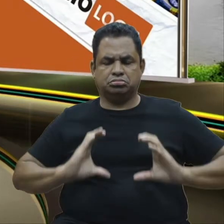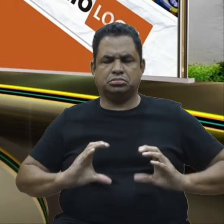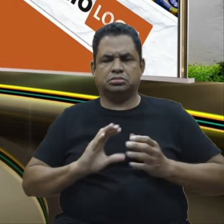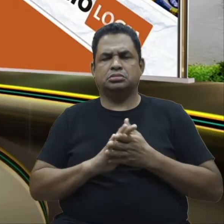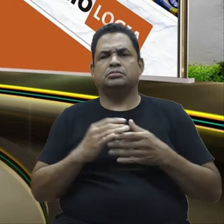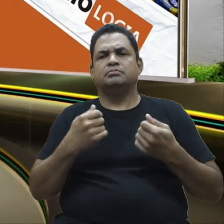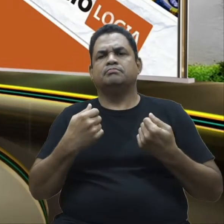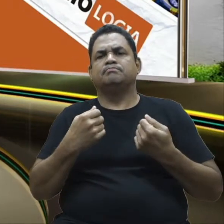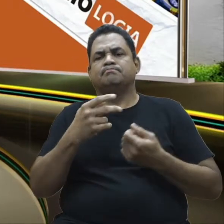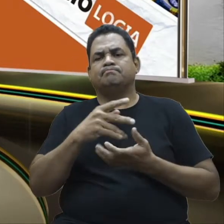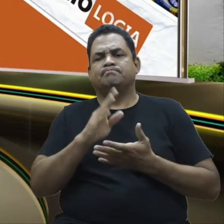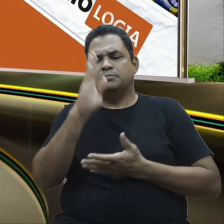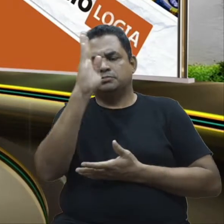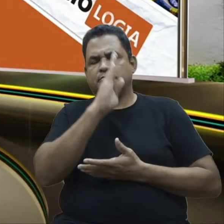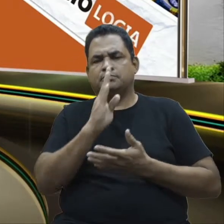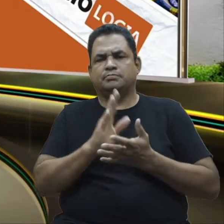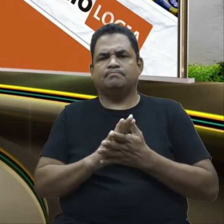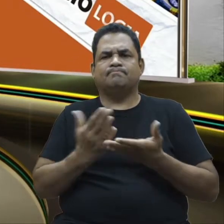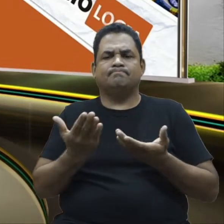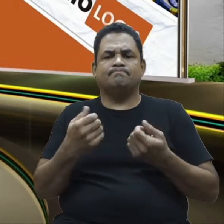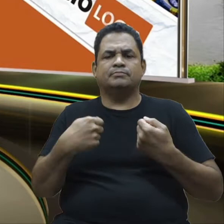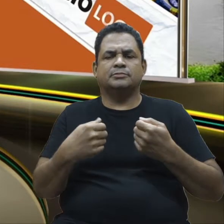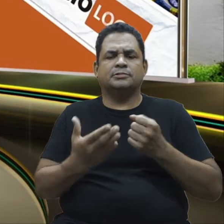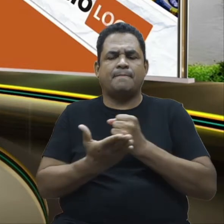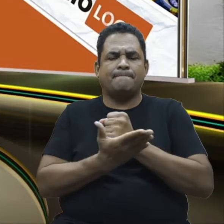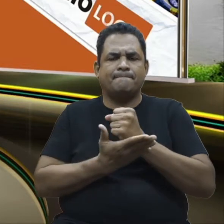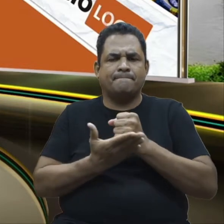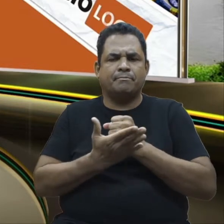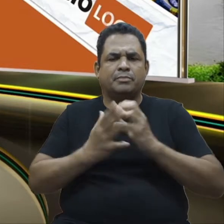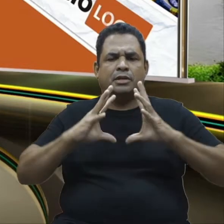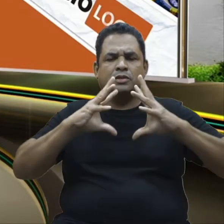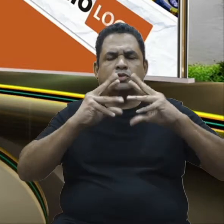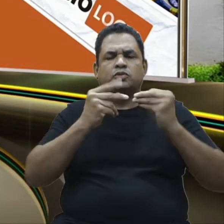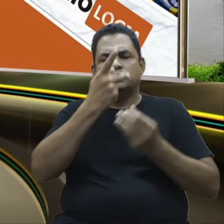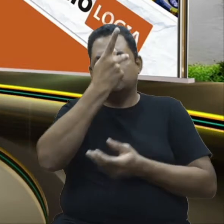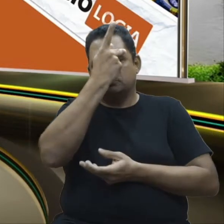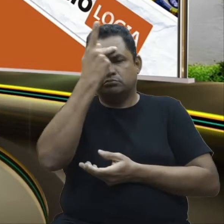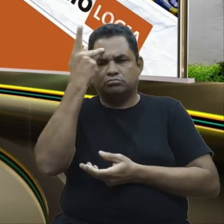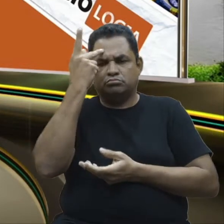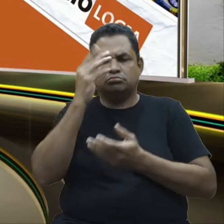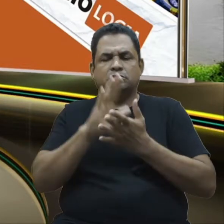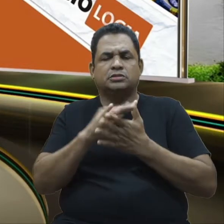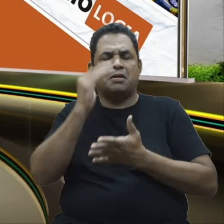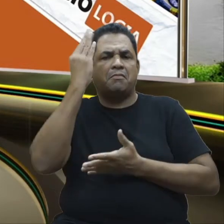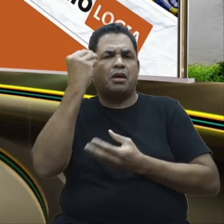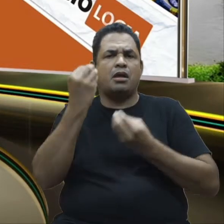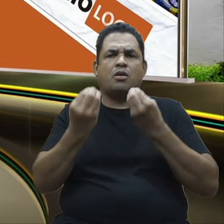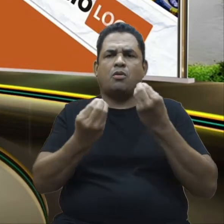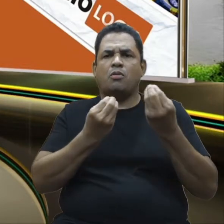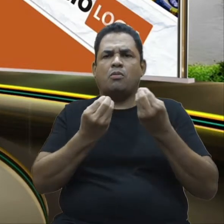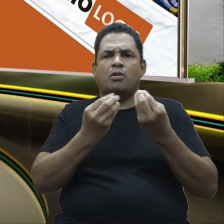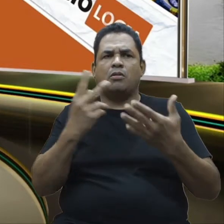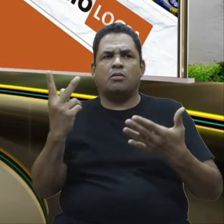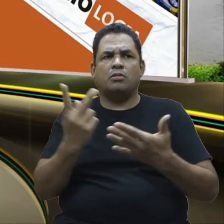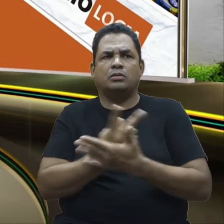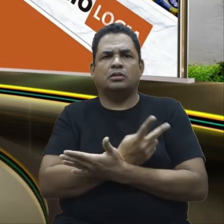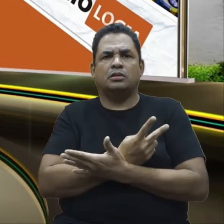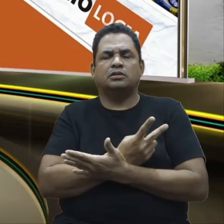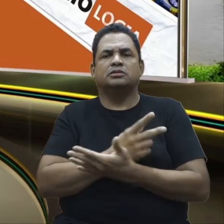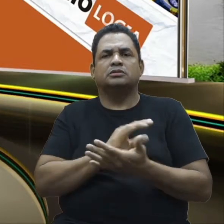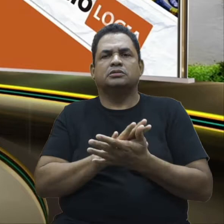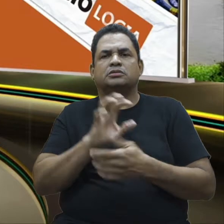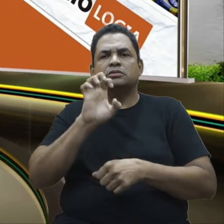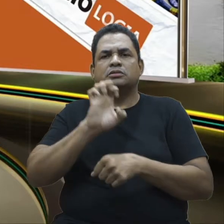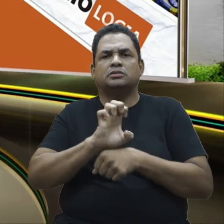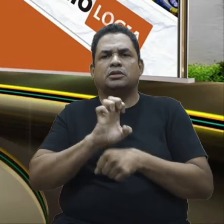necessita, tinha que ser uma coisa assim básica para todos nós sabermos como funciona um Estado, o que é um governo,